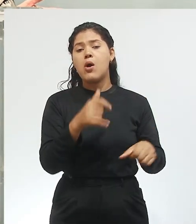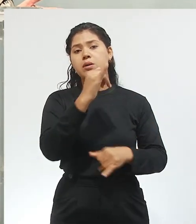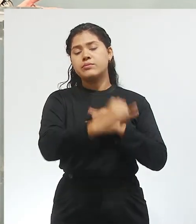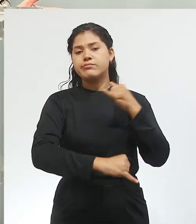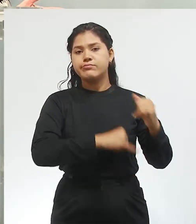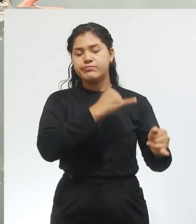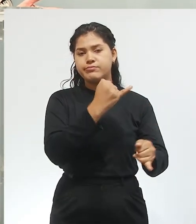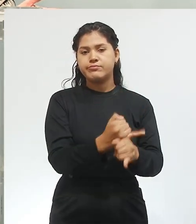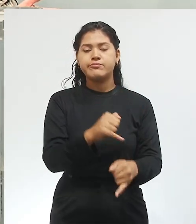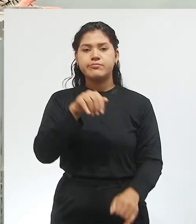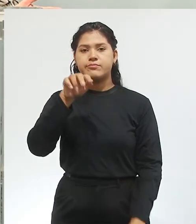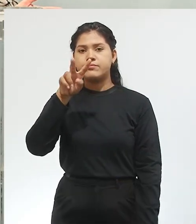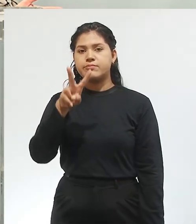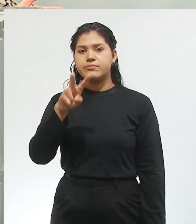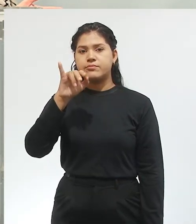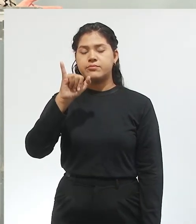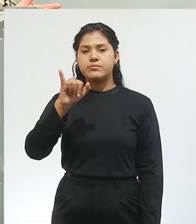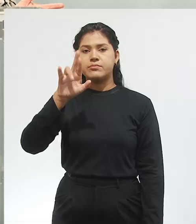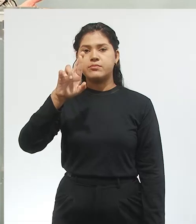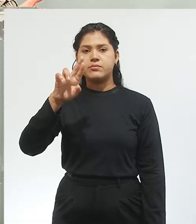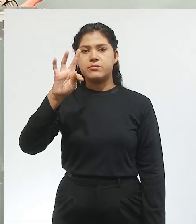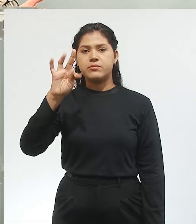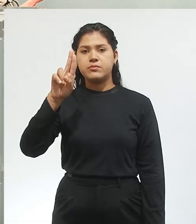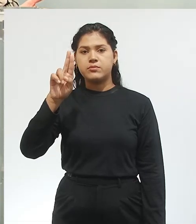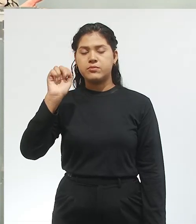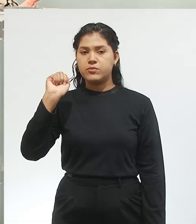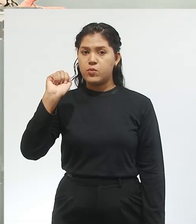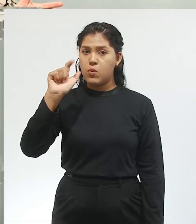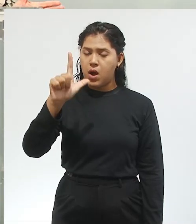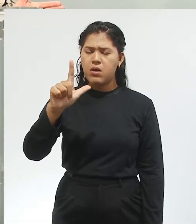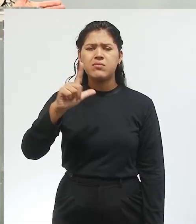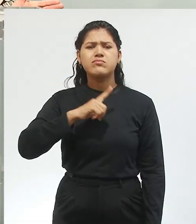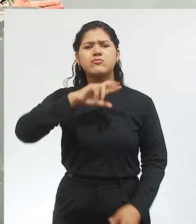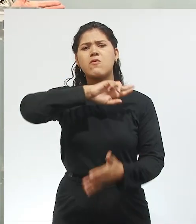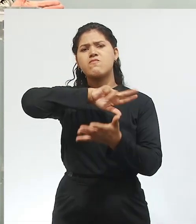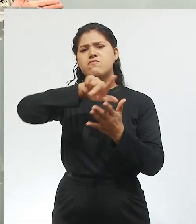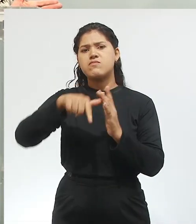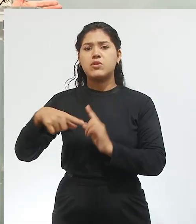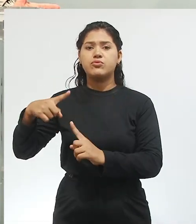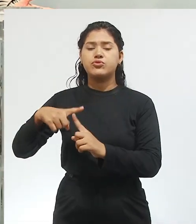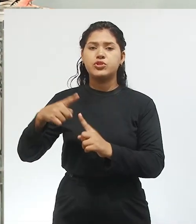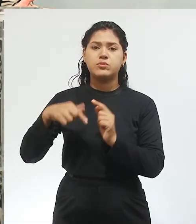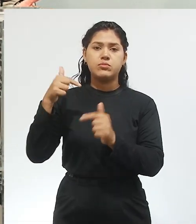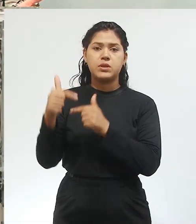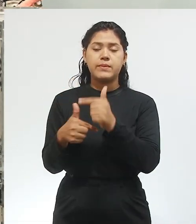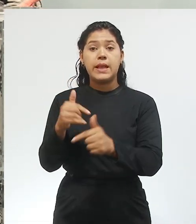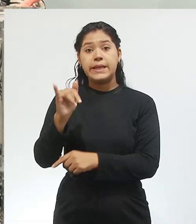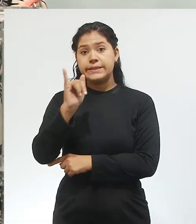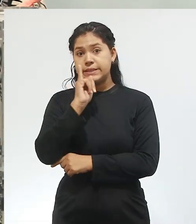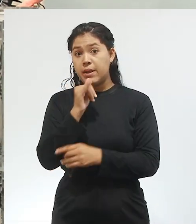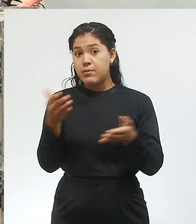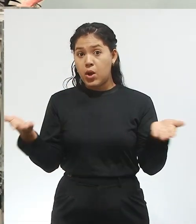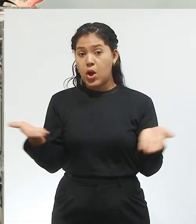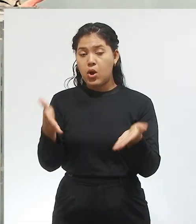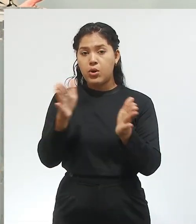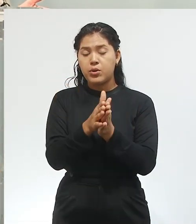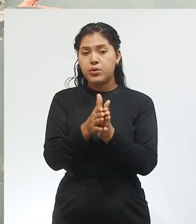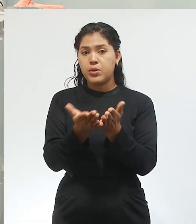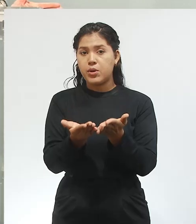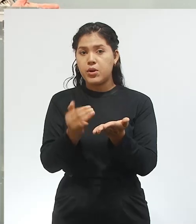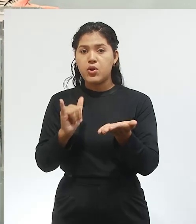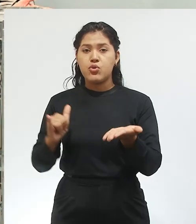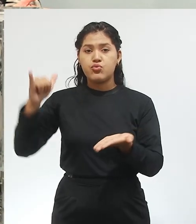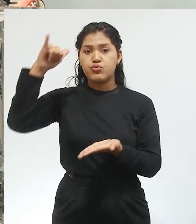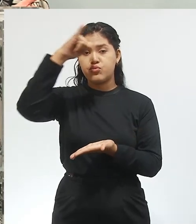ser um local virtual, né? Nós temos serviços aí, por exemplo, tirar passaporte. A gente pode fazer